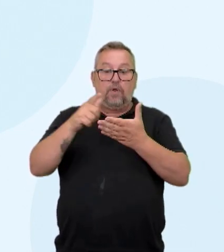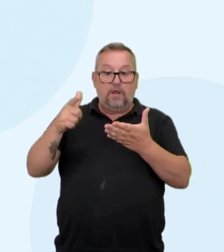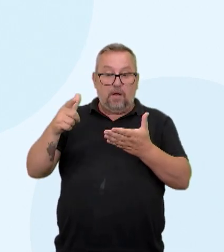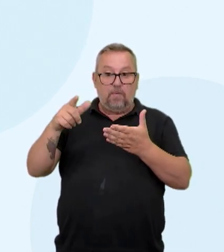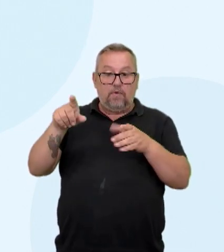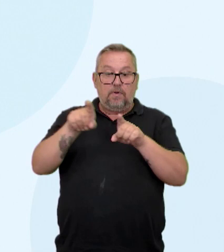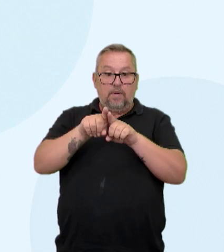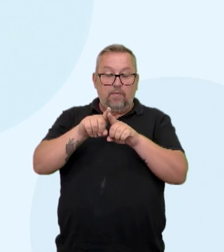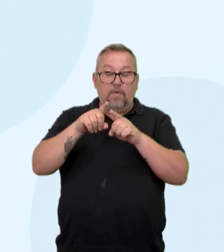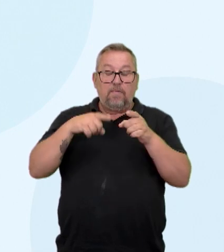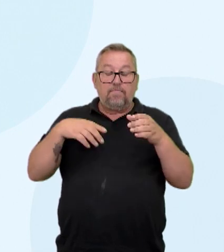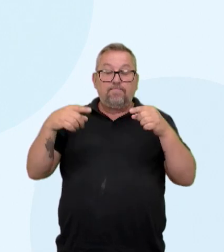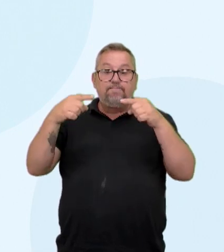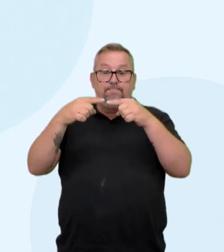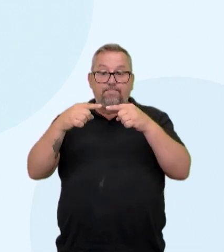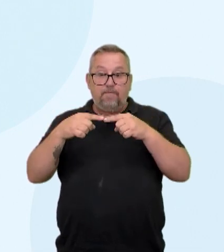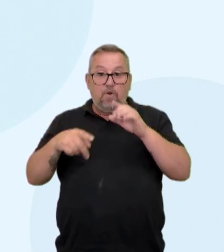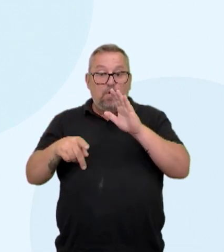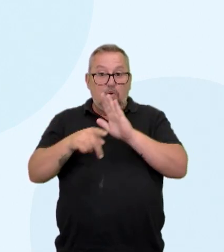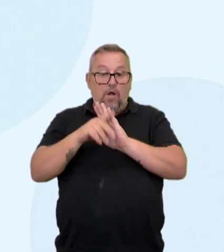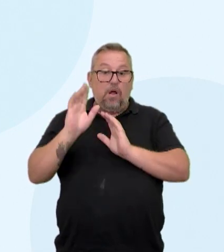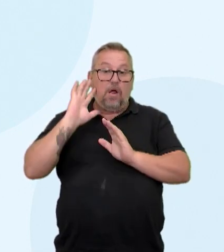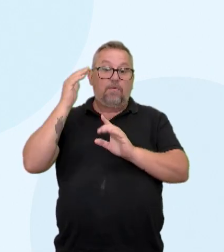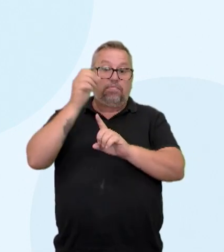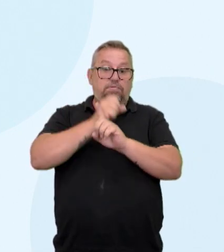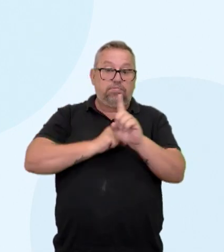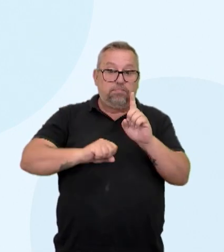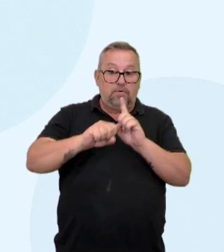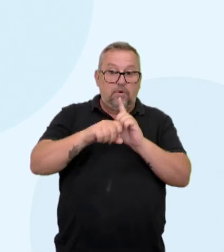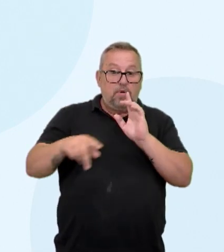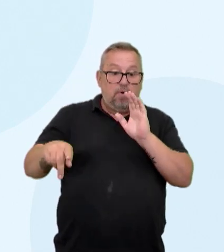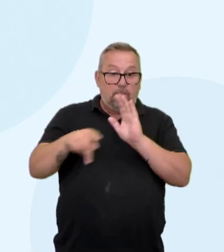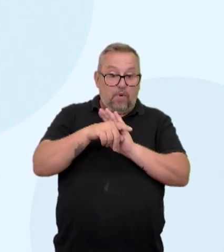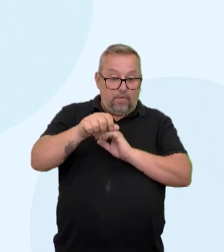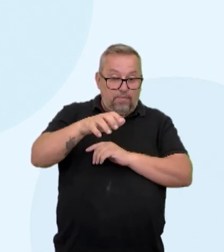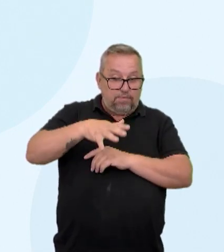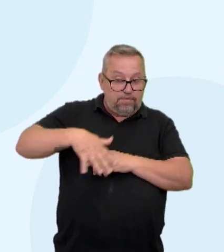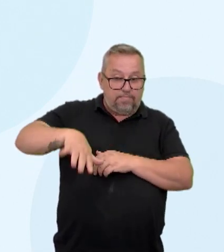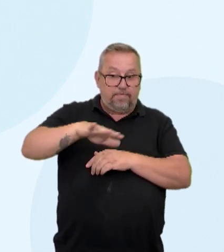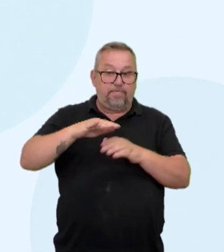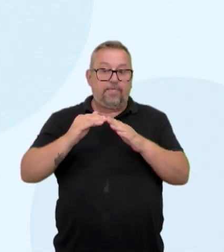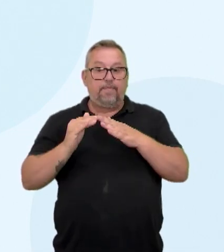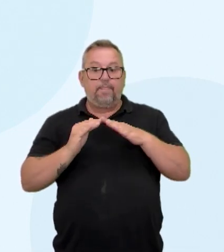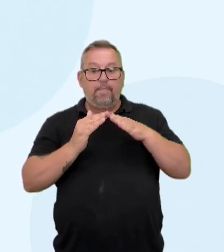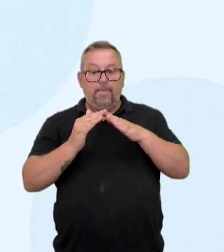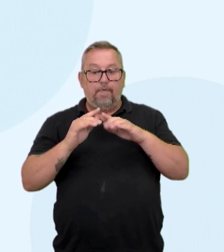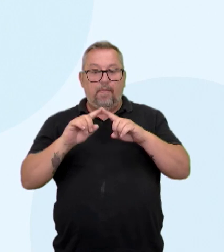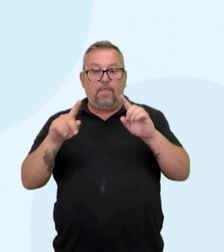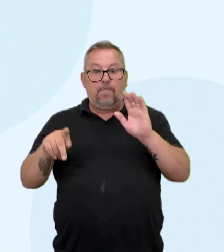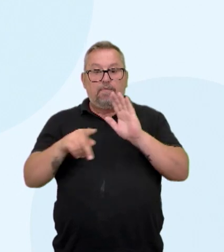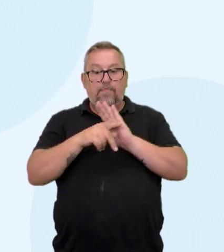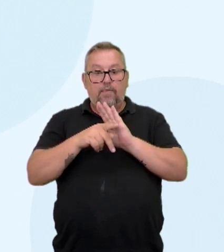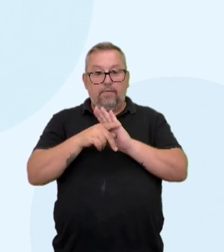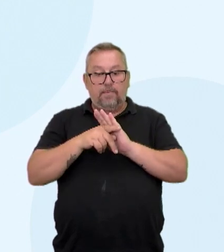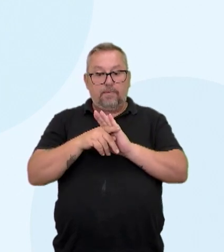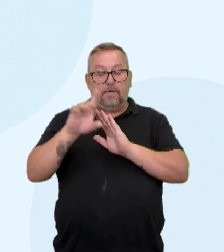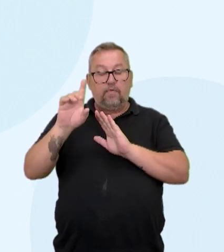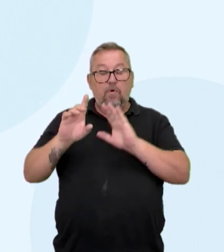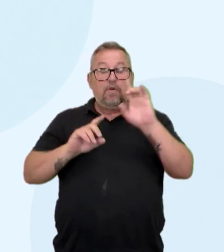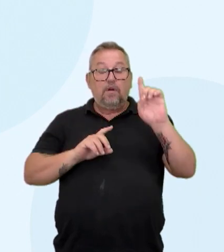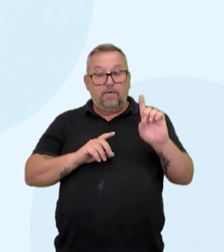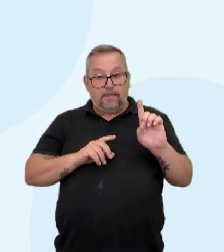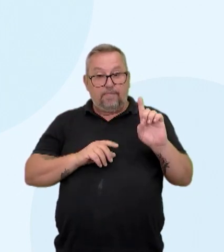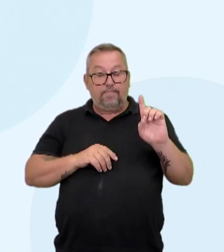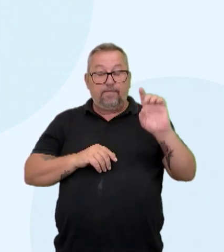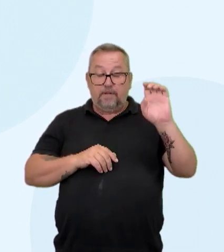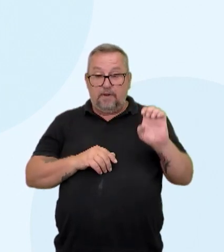um viés ligado aos movimentos sociais e de representatividade das minorias, características comuns da ideologia de esquerda. A